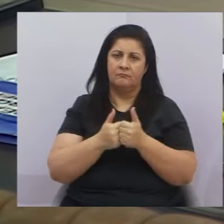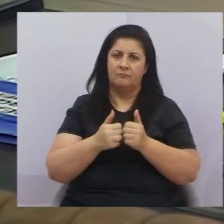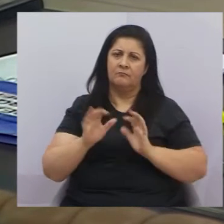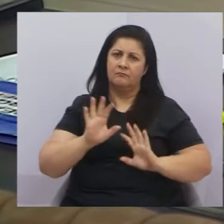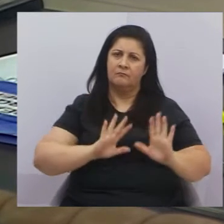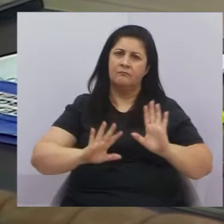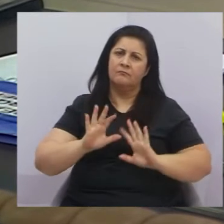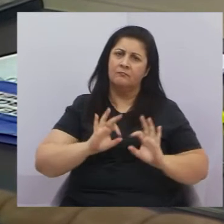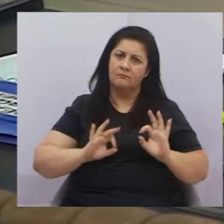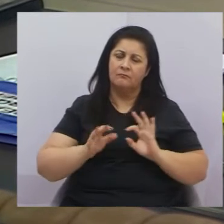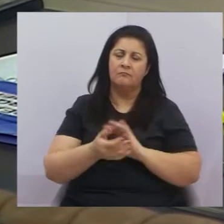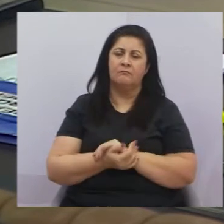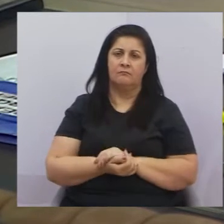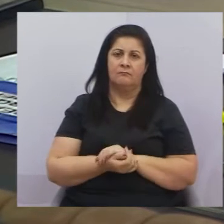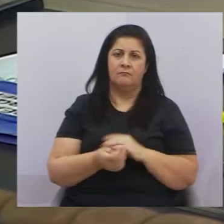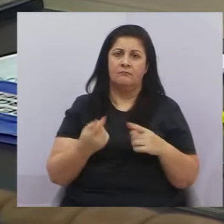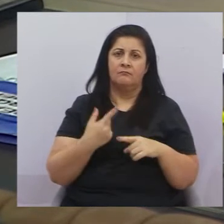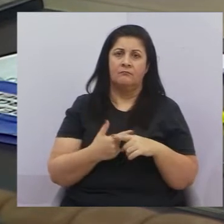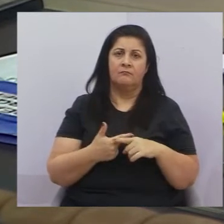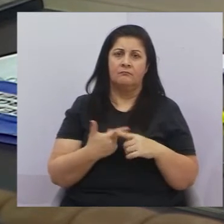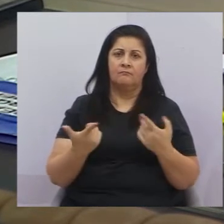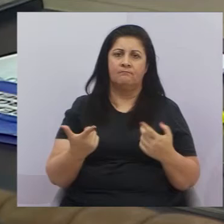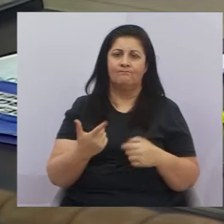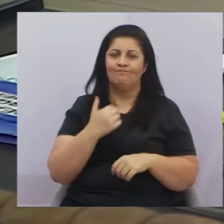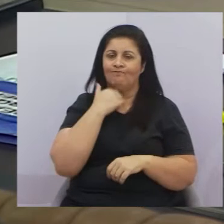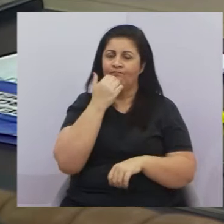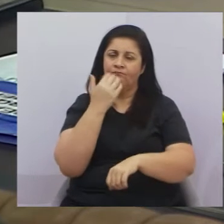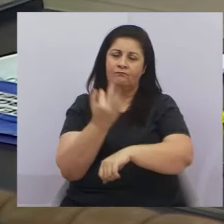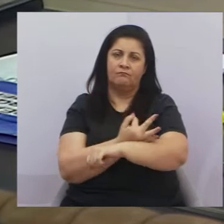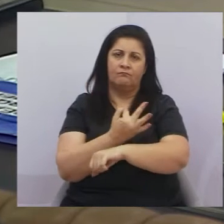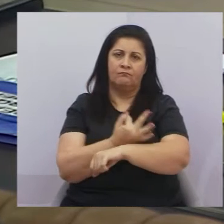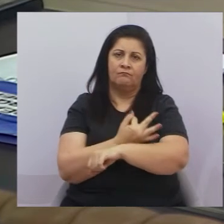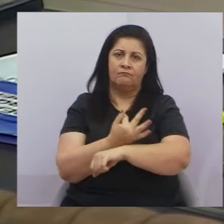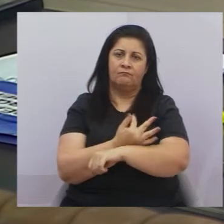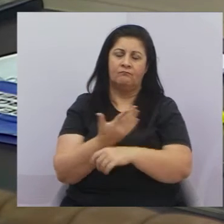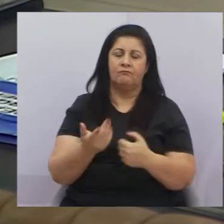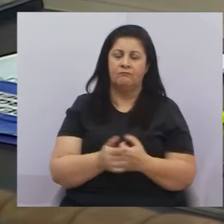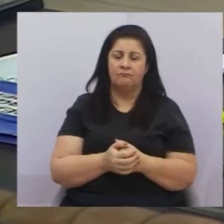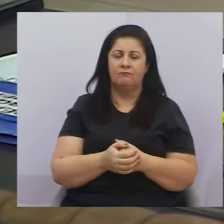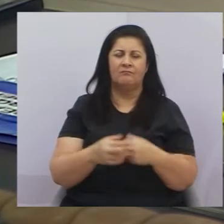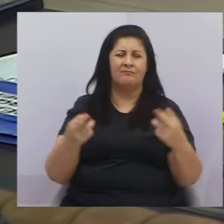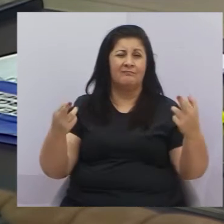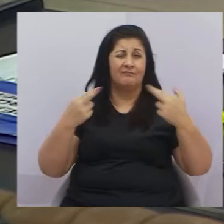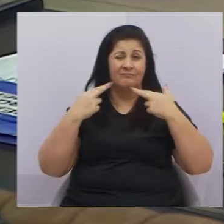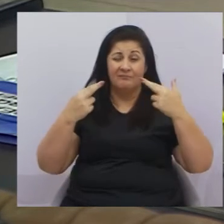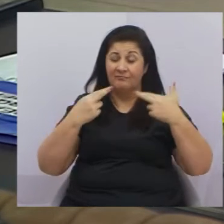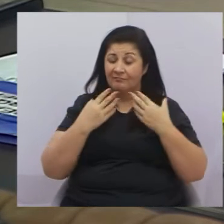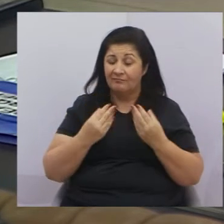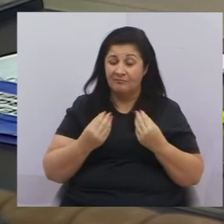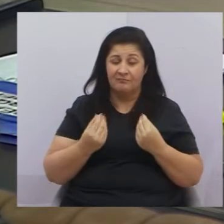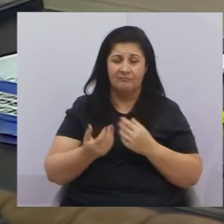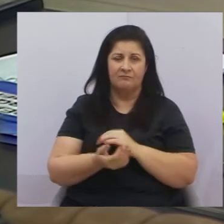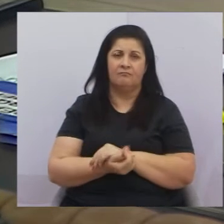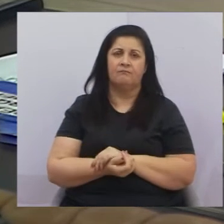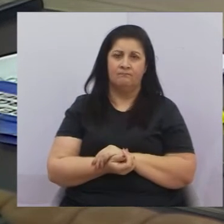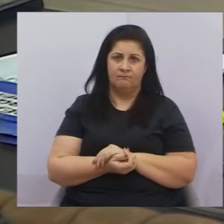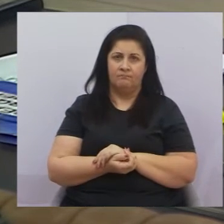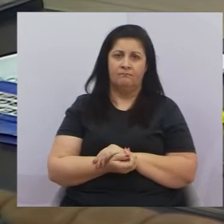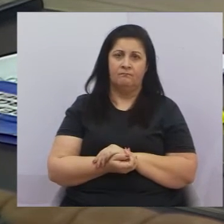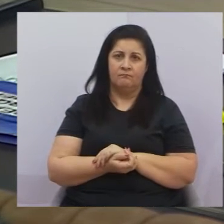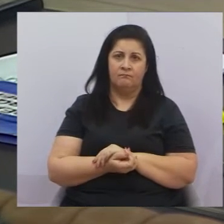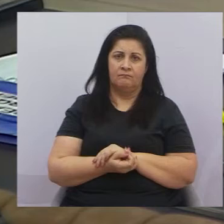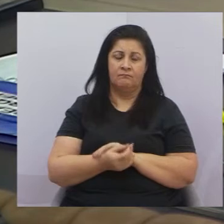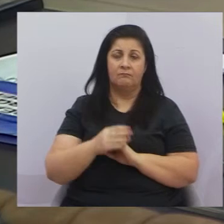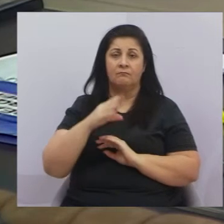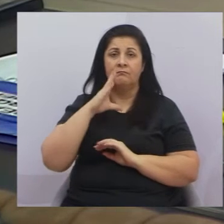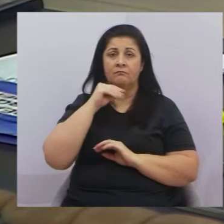providência, porque eles não aguentam mais a situação e eles vêm me reclamando muito para mim, os funcionários do posto